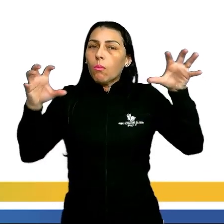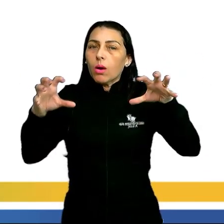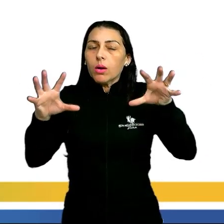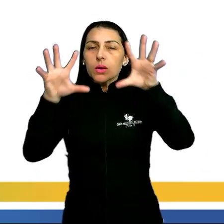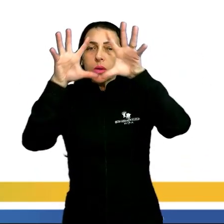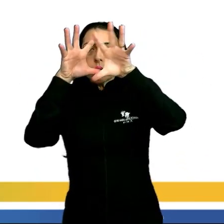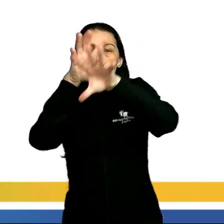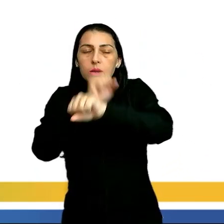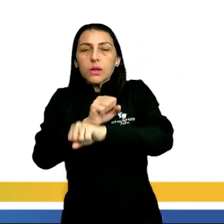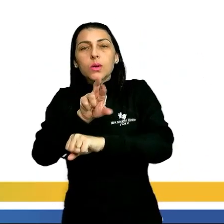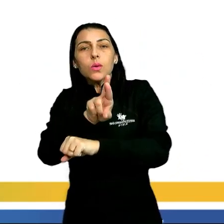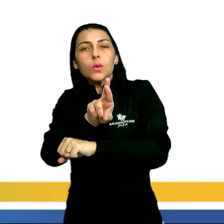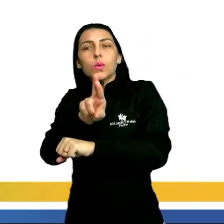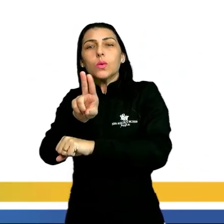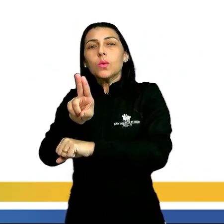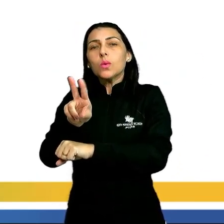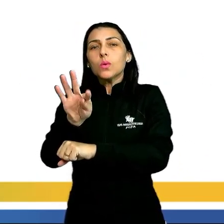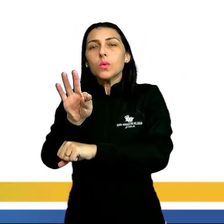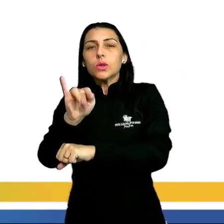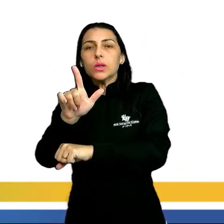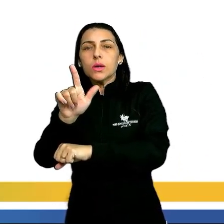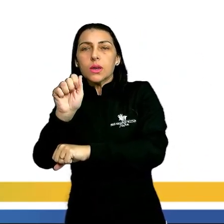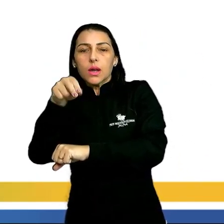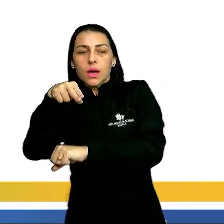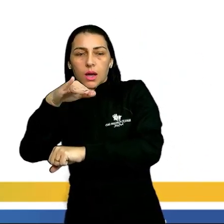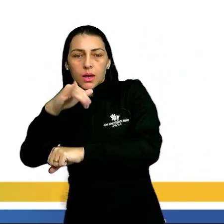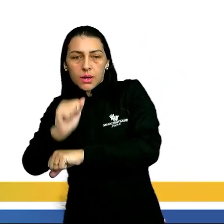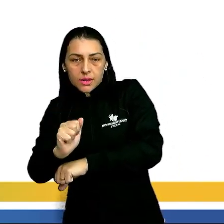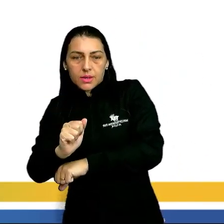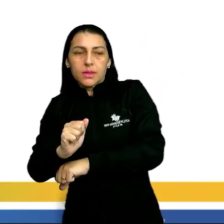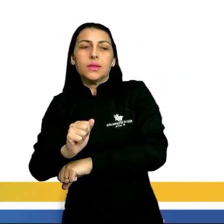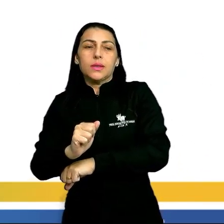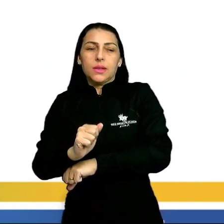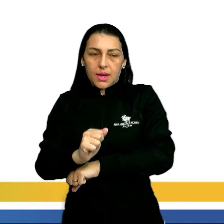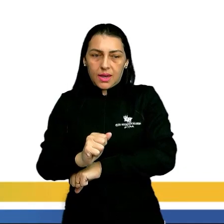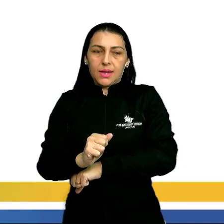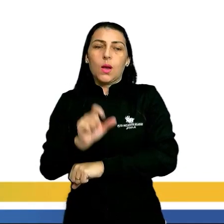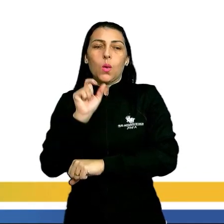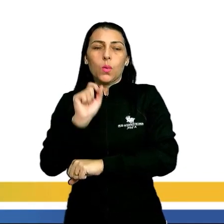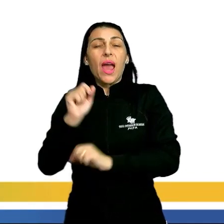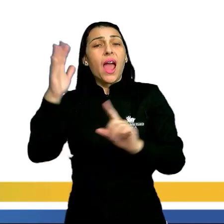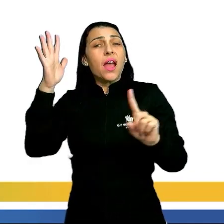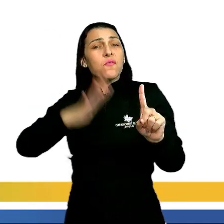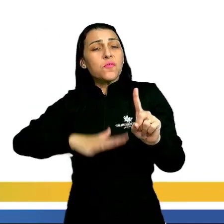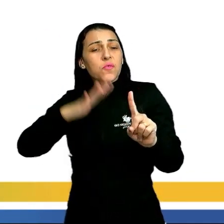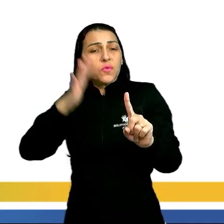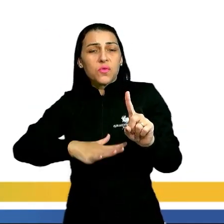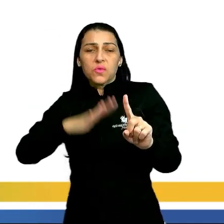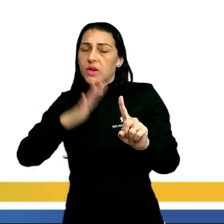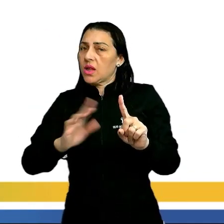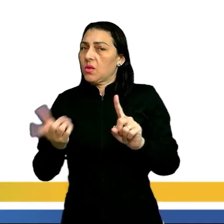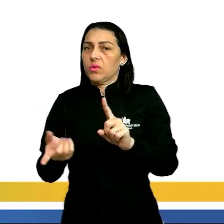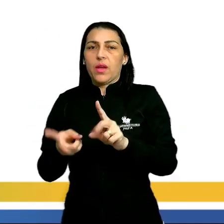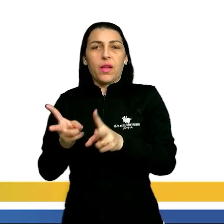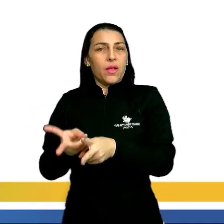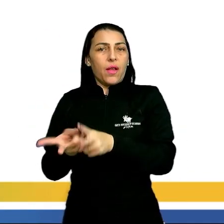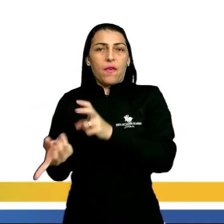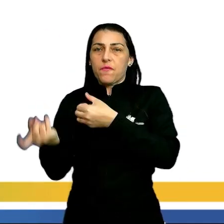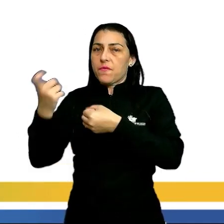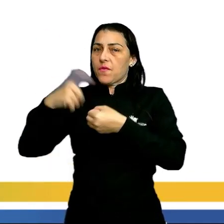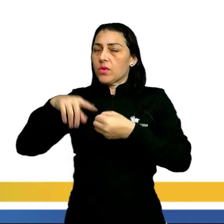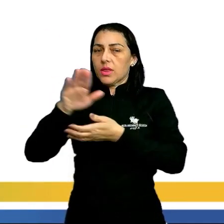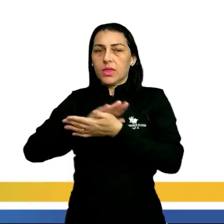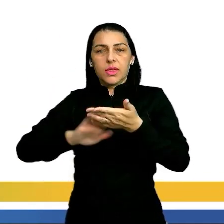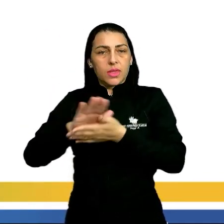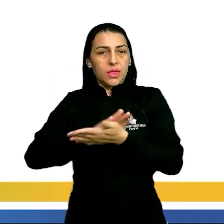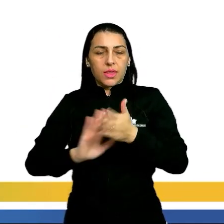e rutilância e influência má dos signos do zodíaco. Então, a gente não tem esse resgate da poesia simbolista